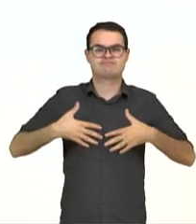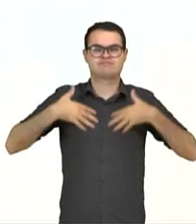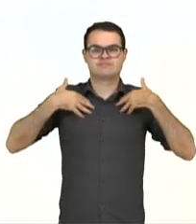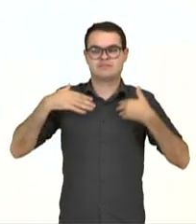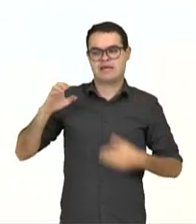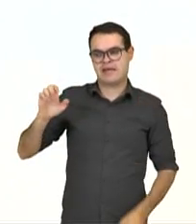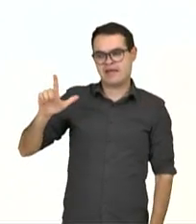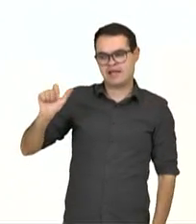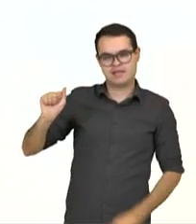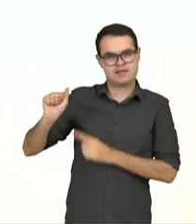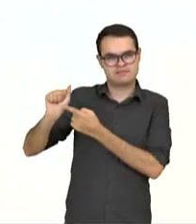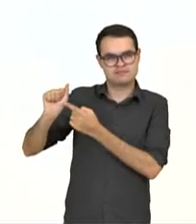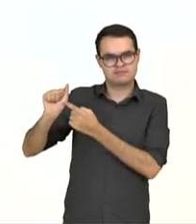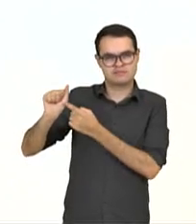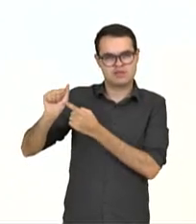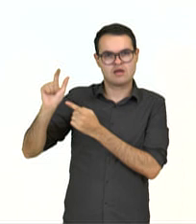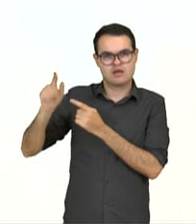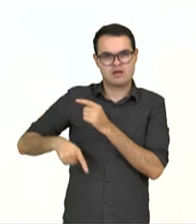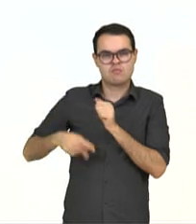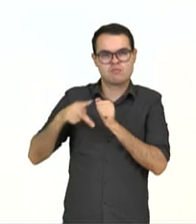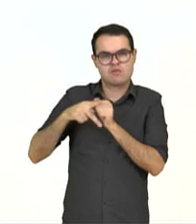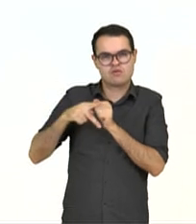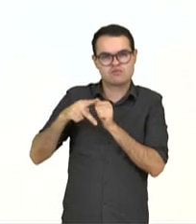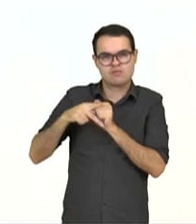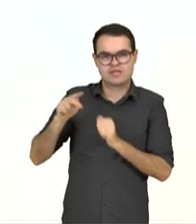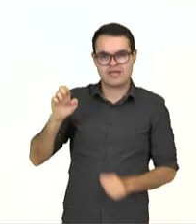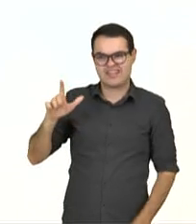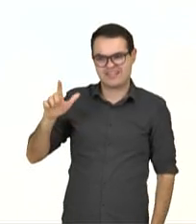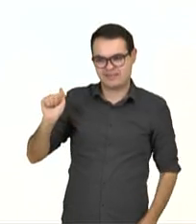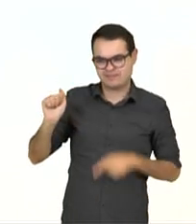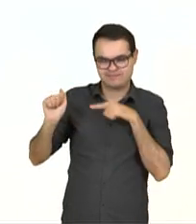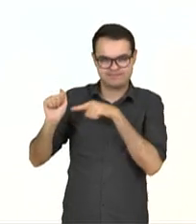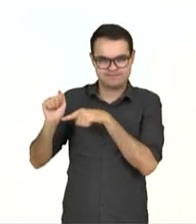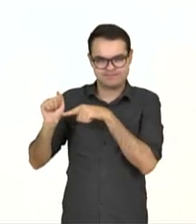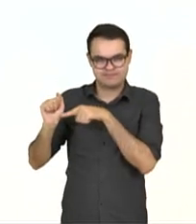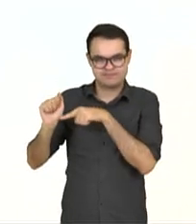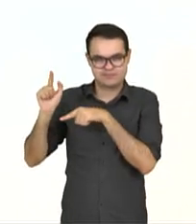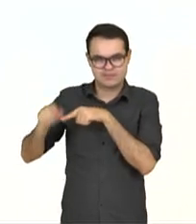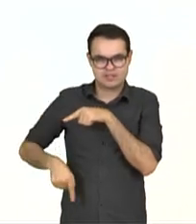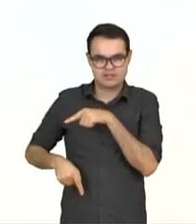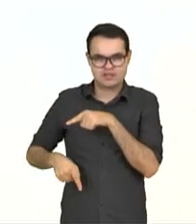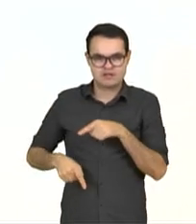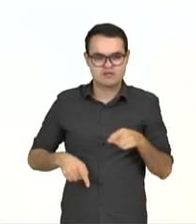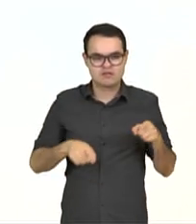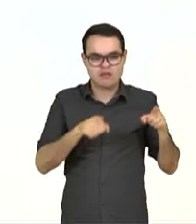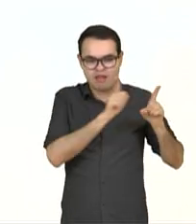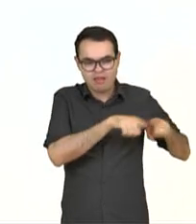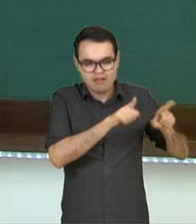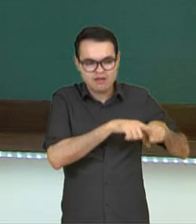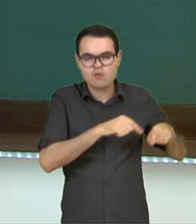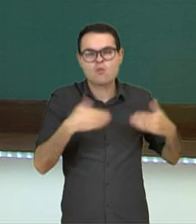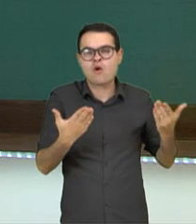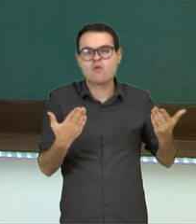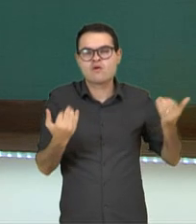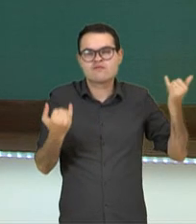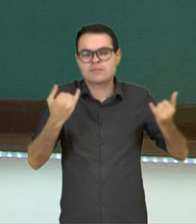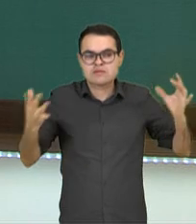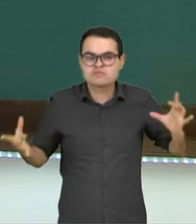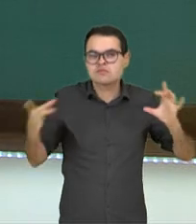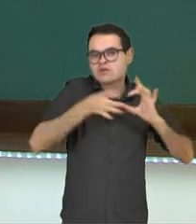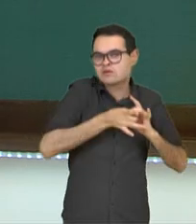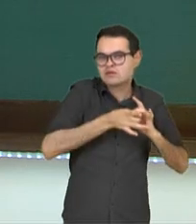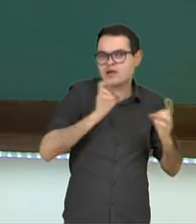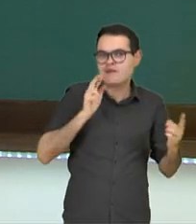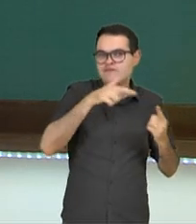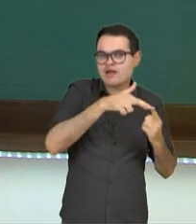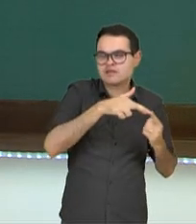pronome ela, né? Foi usado para retomar, sem repetir, qual informação? A qual palavra